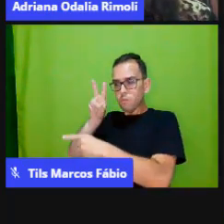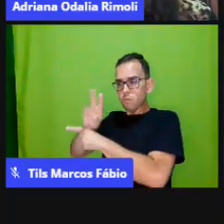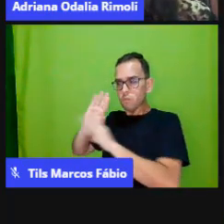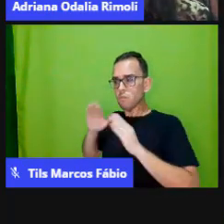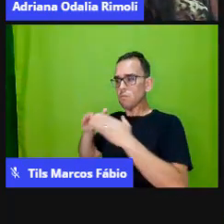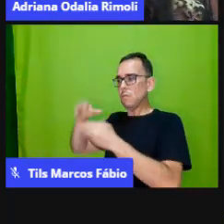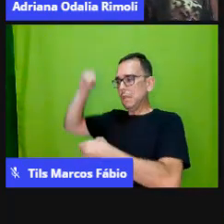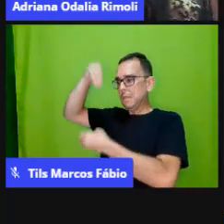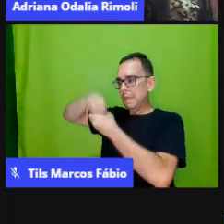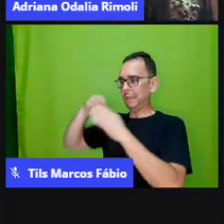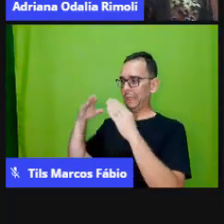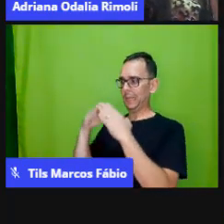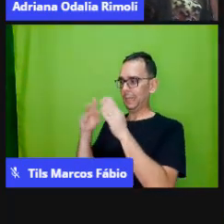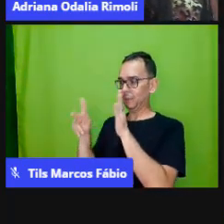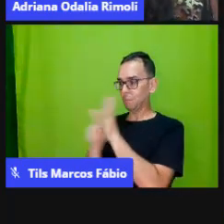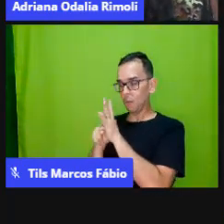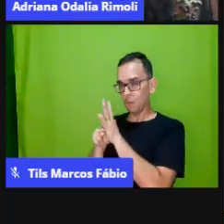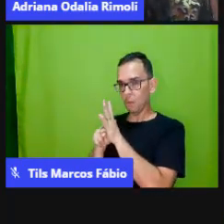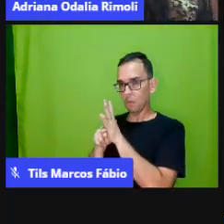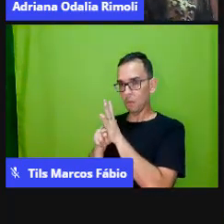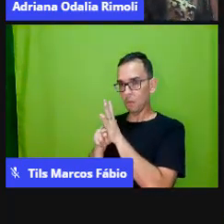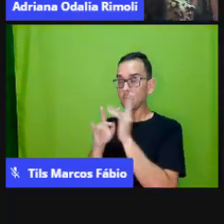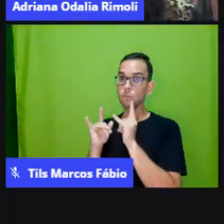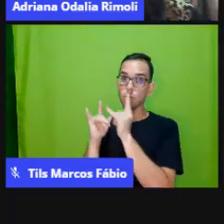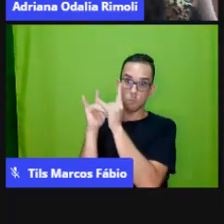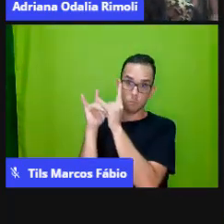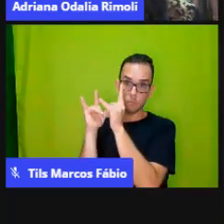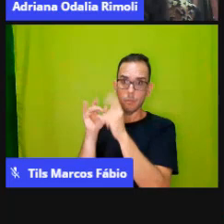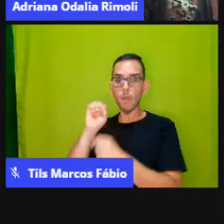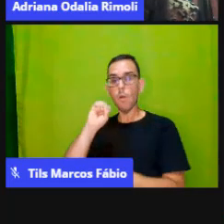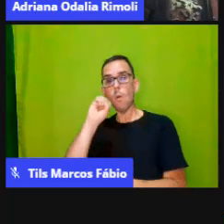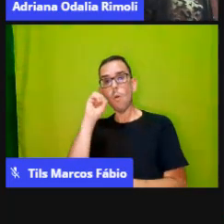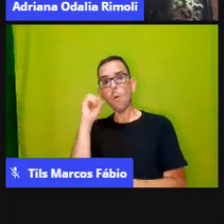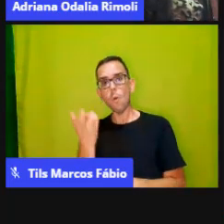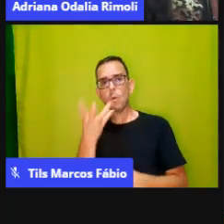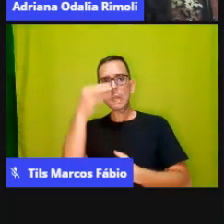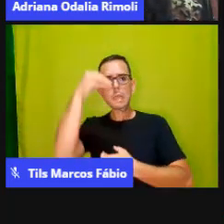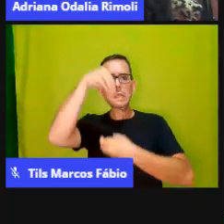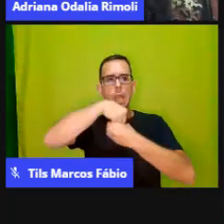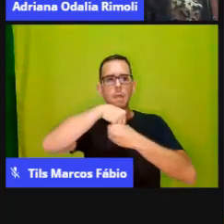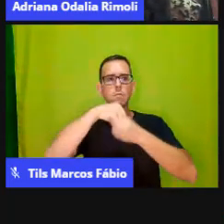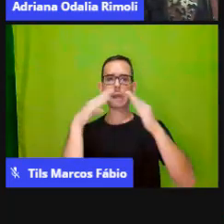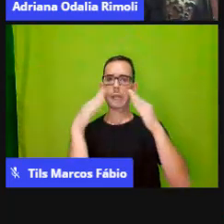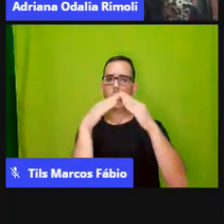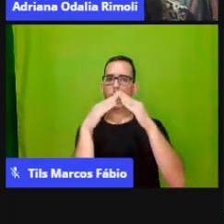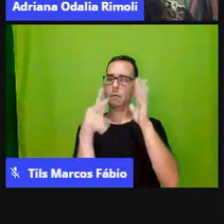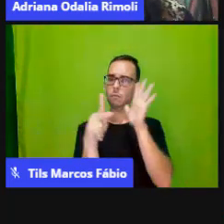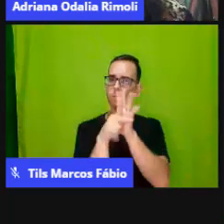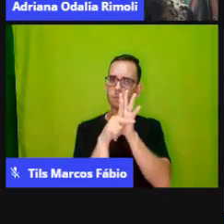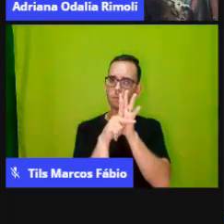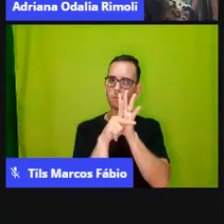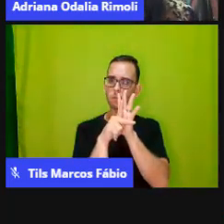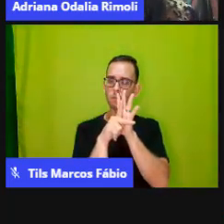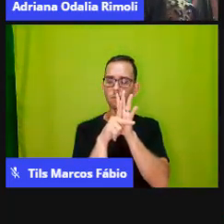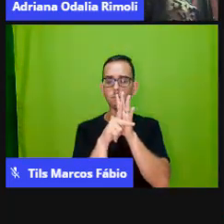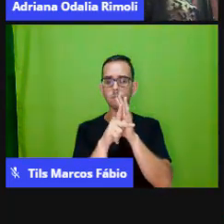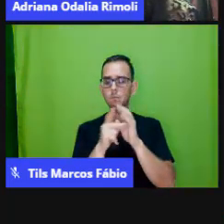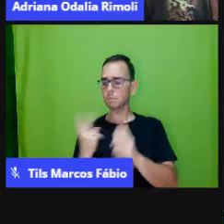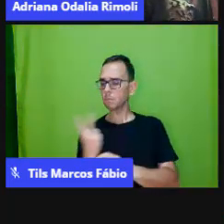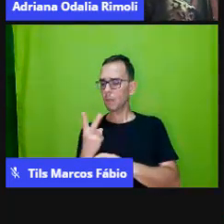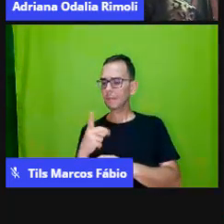dentro da residência, por exemplo, no apartamento, ou eles estão dentro de uma residência, numa casa, e eles têm